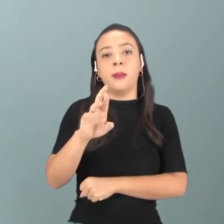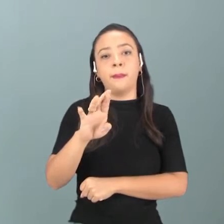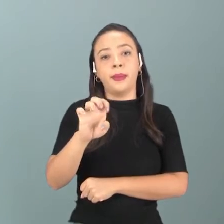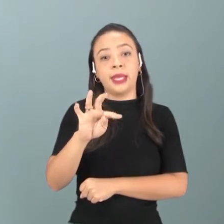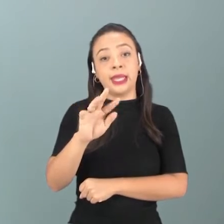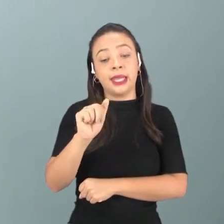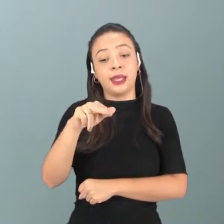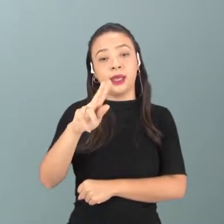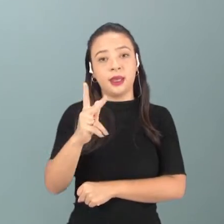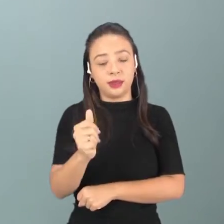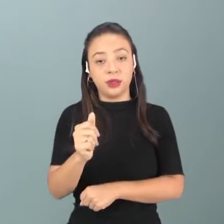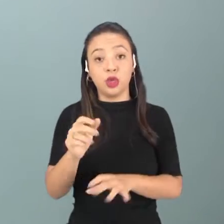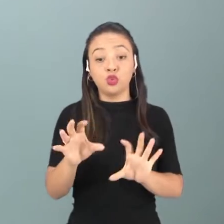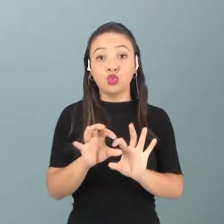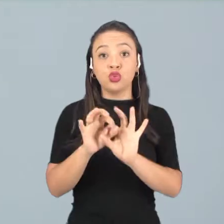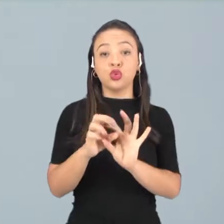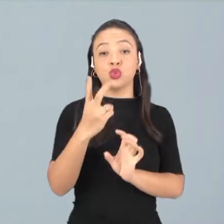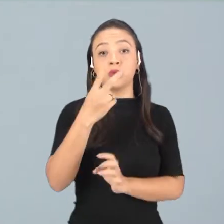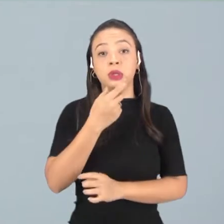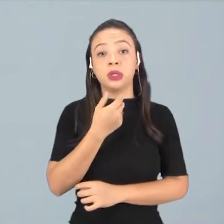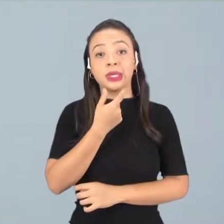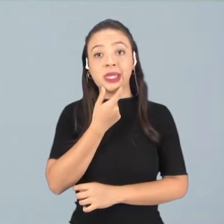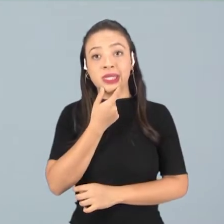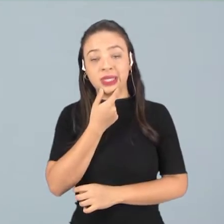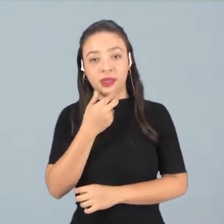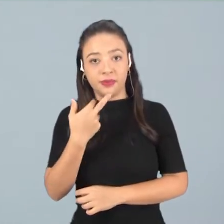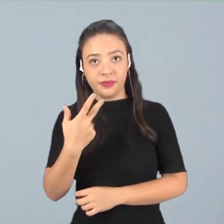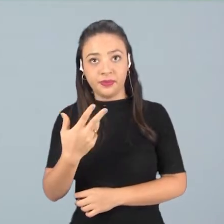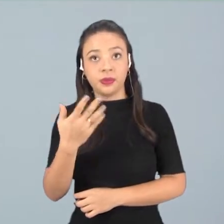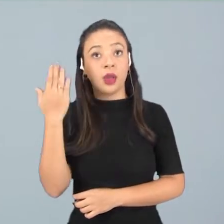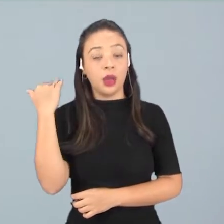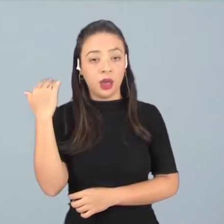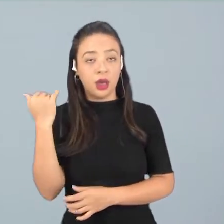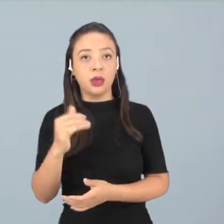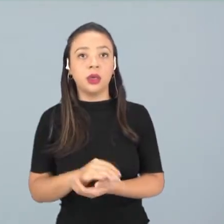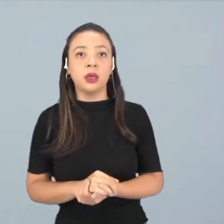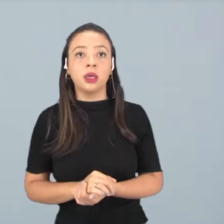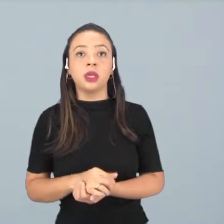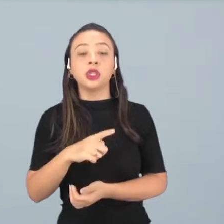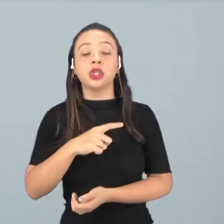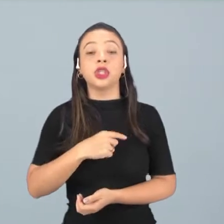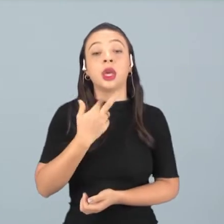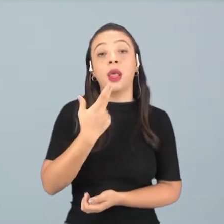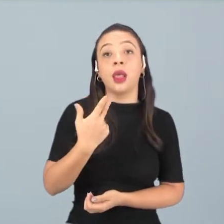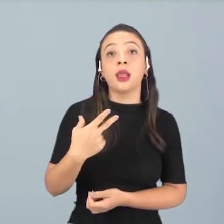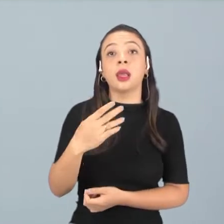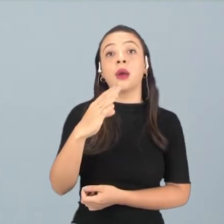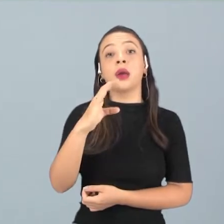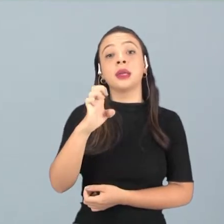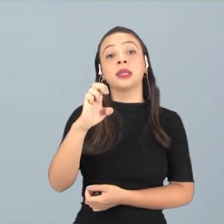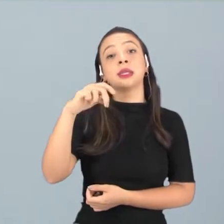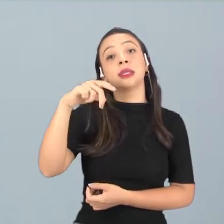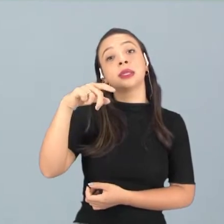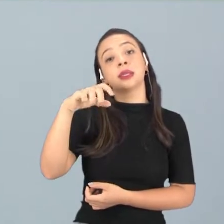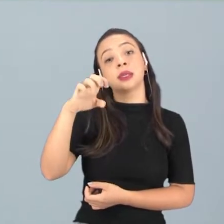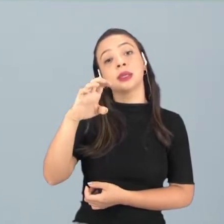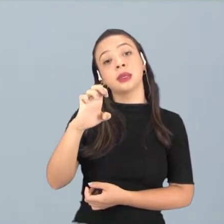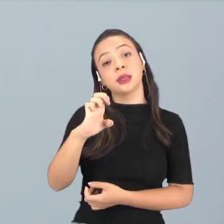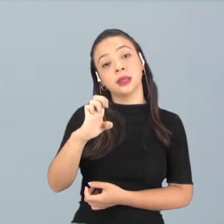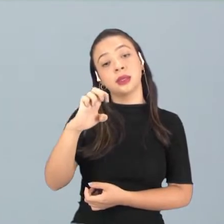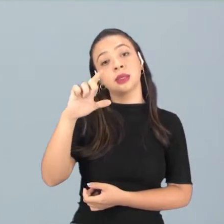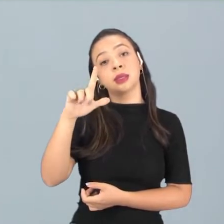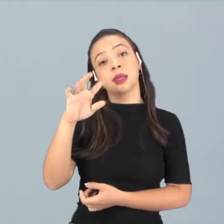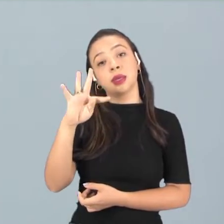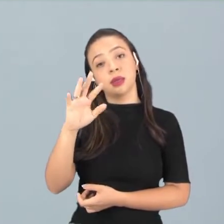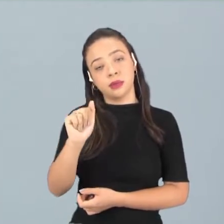idiomas. Na Grã-Bretanha, naquela época, se falava o celta, né, a língua celta, e as tribos falavam línguas germânicas.